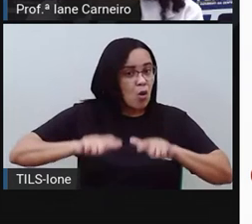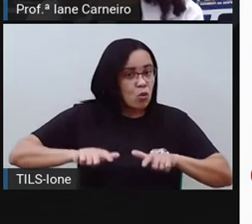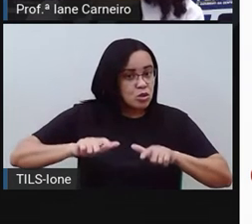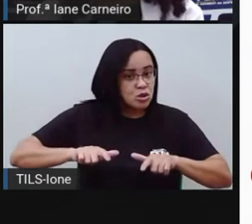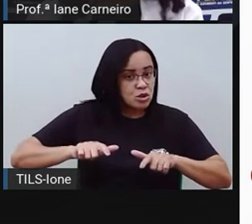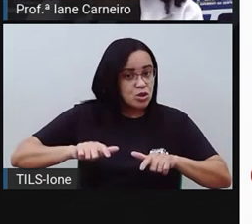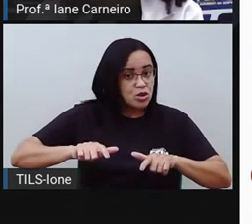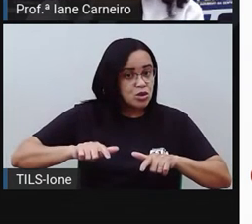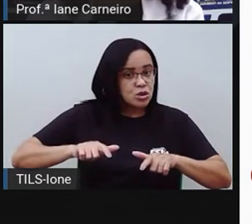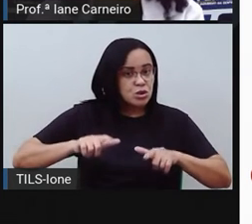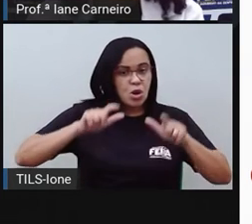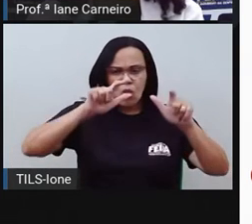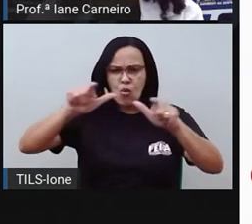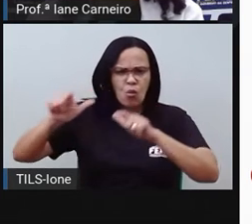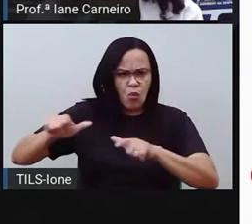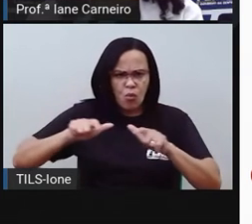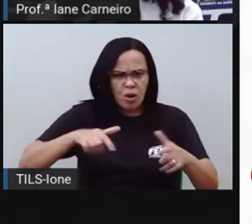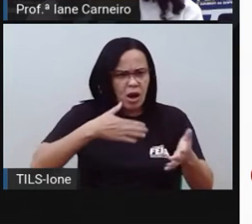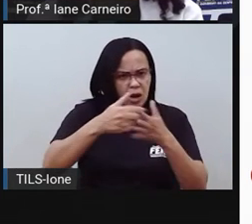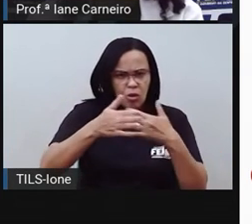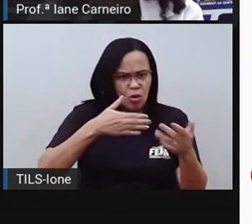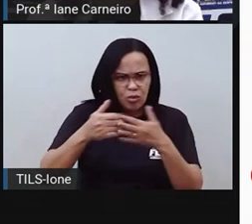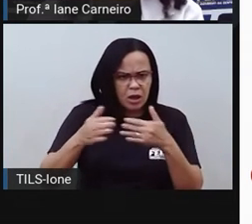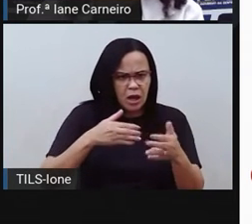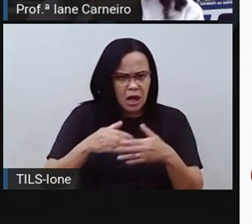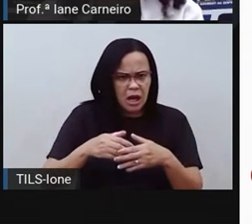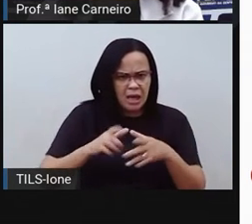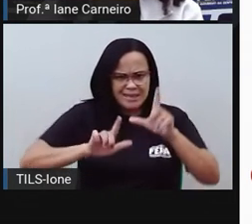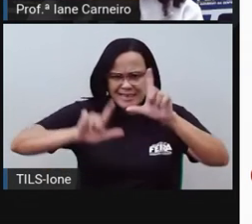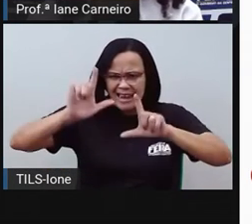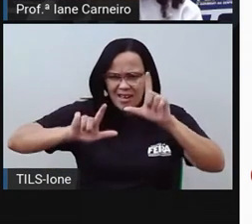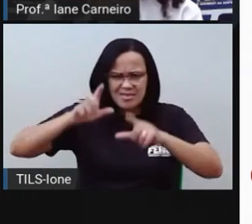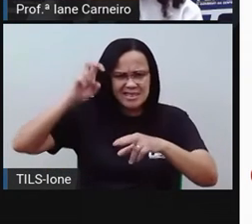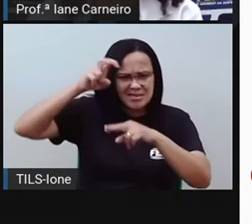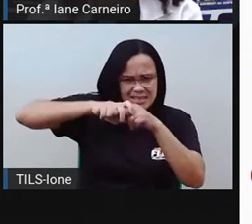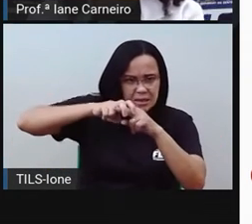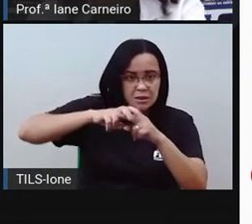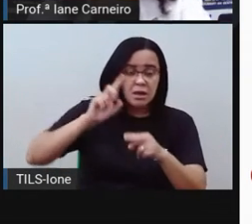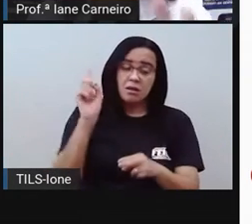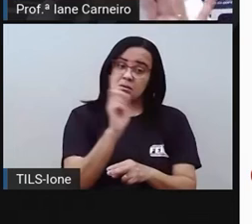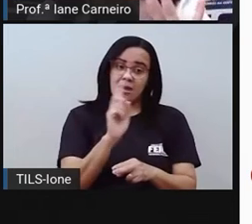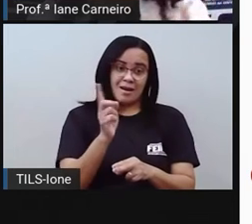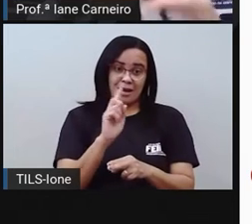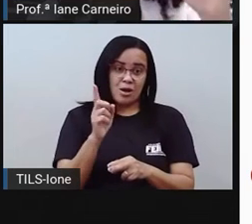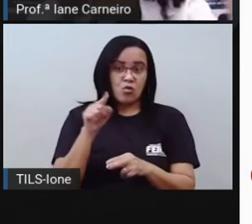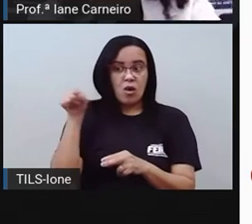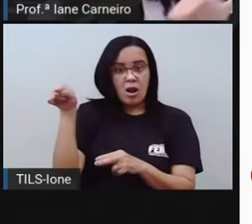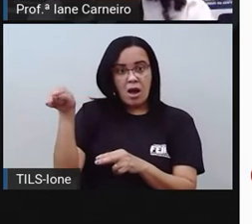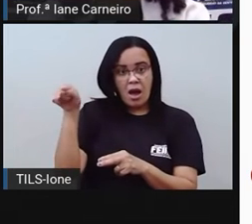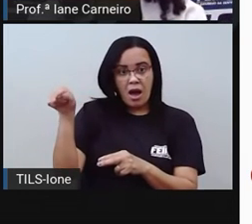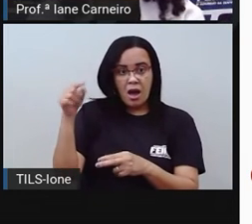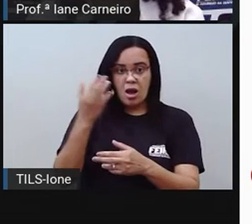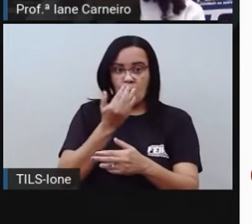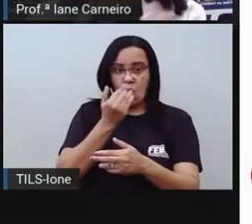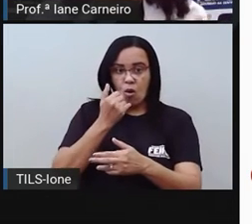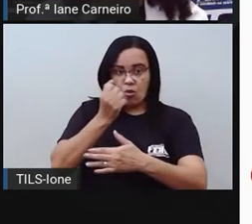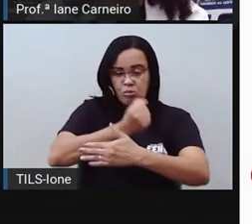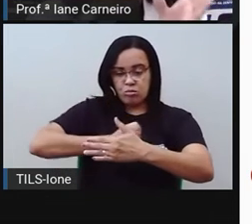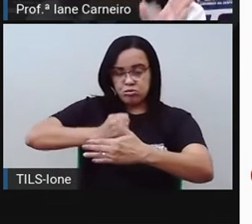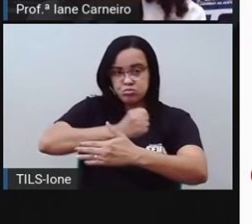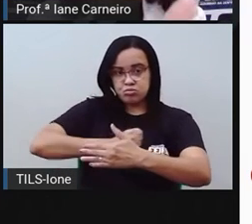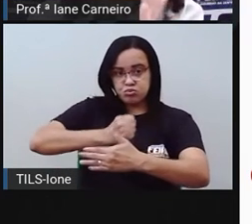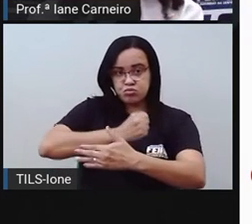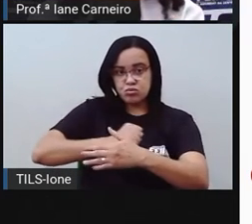na sala, não pode comer assistindo TV, né? Não pode comer andando pela casa, porque suja tudo, né? Cai farelo. Então,